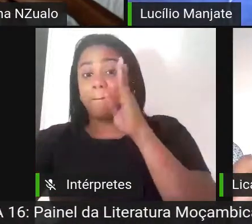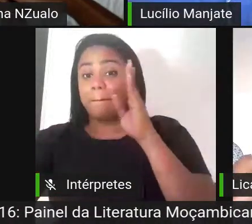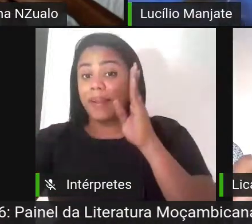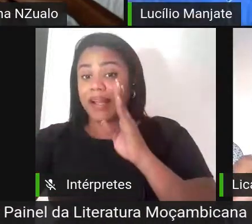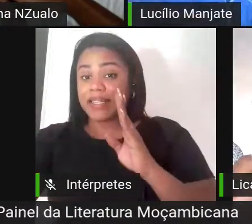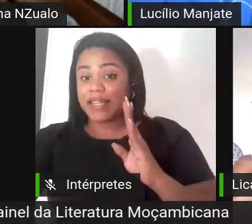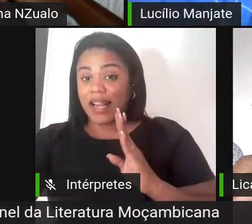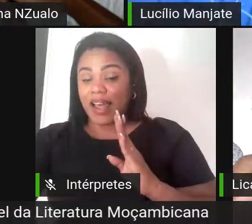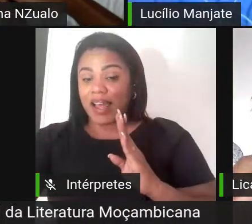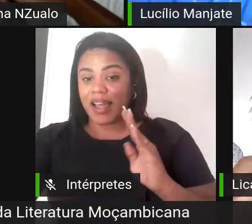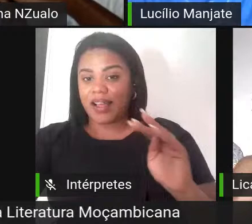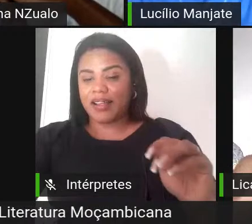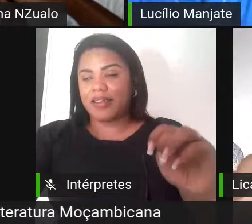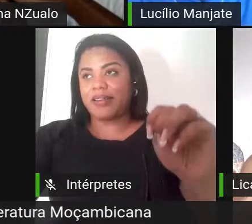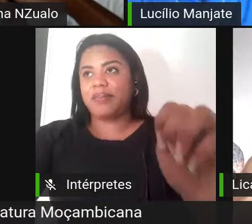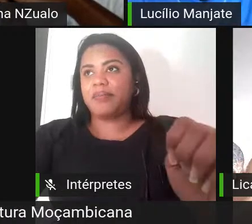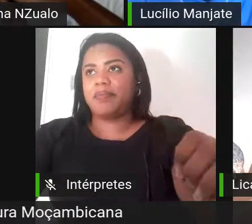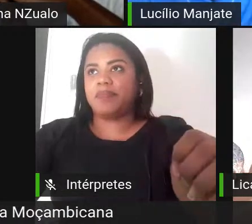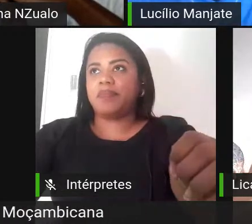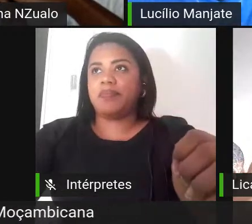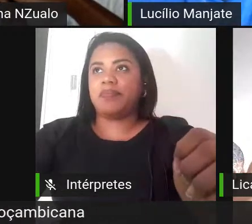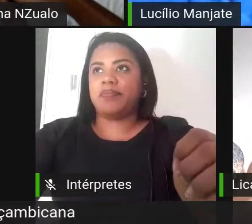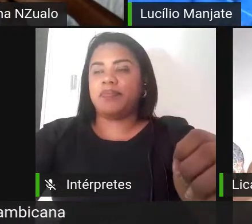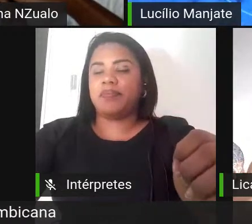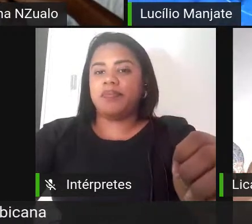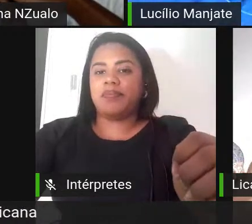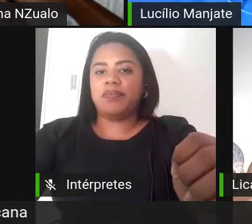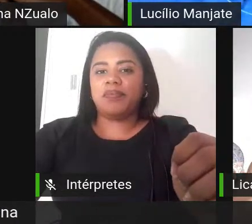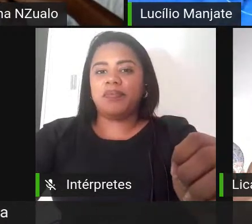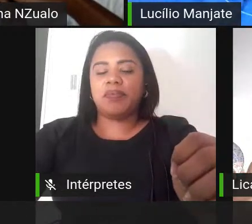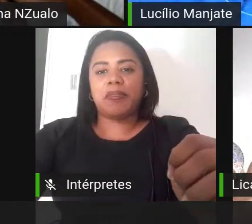para as pessoas que nos estão a ouvir, principalmente